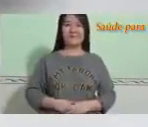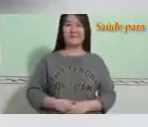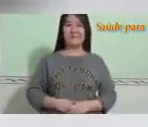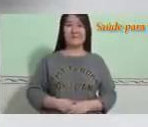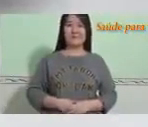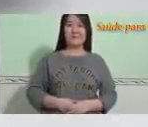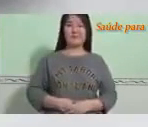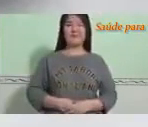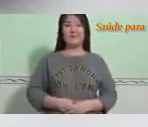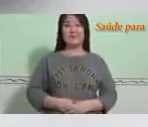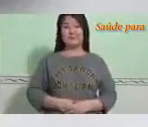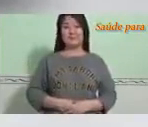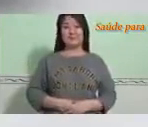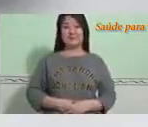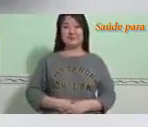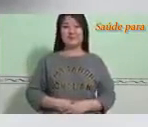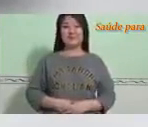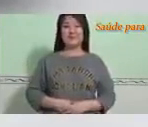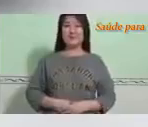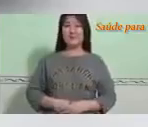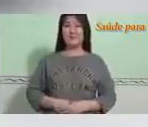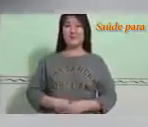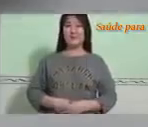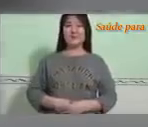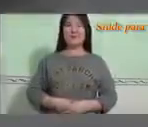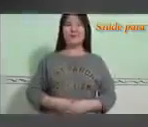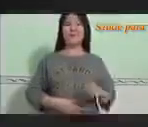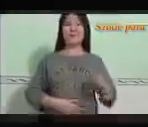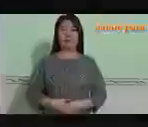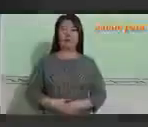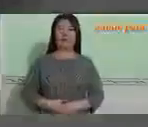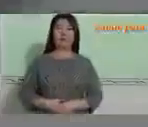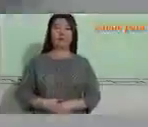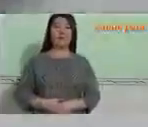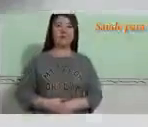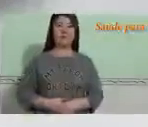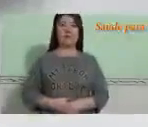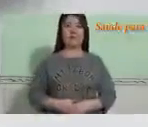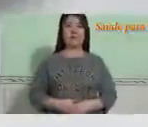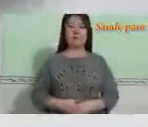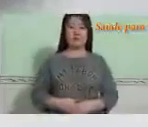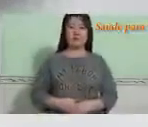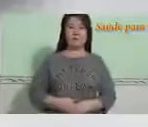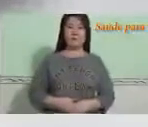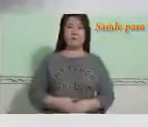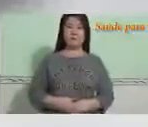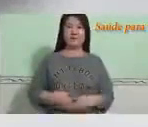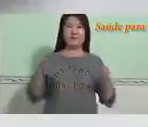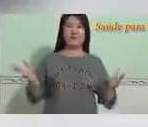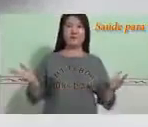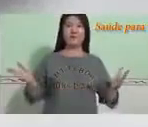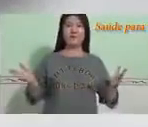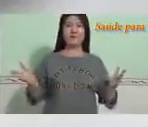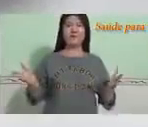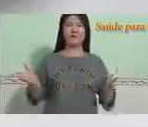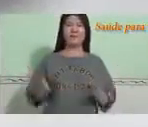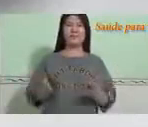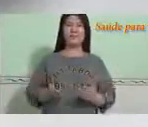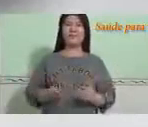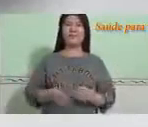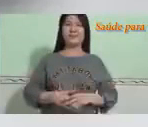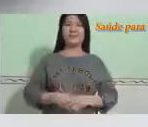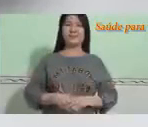Normalmente, vírgula, a dor é atribuída à fibromialgia quando todos os exames são feitos e não é possível identificar outra